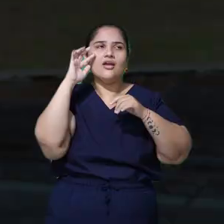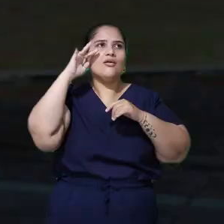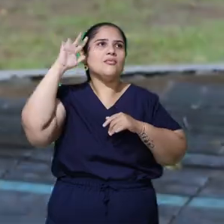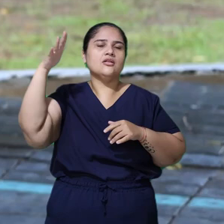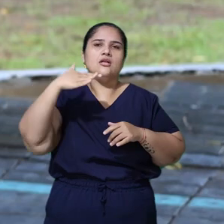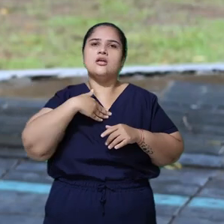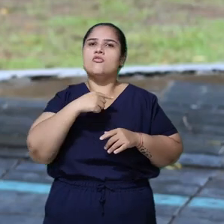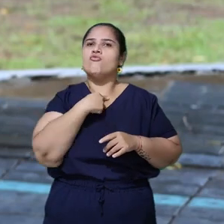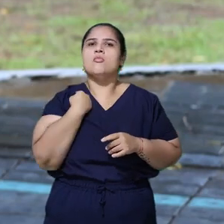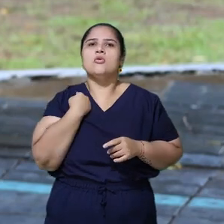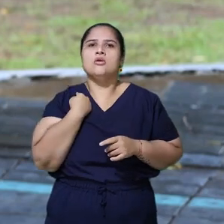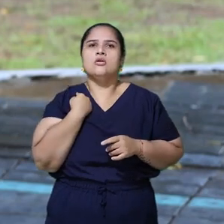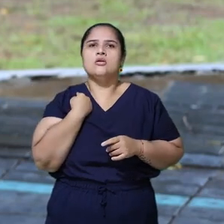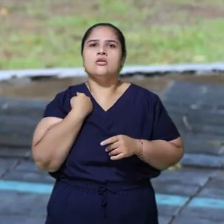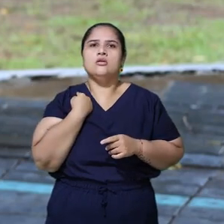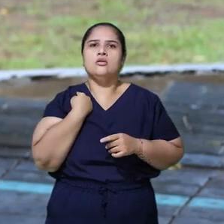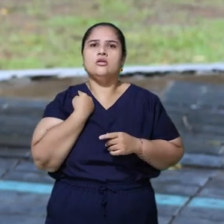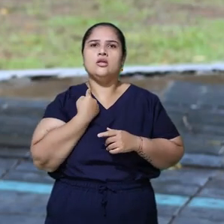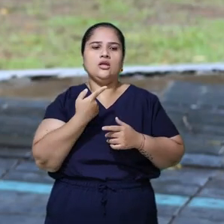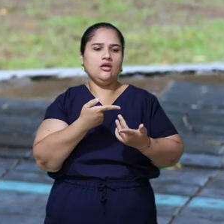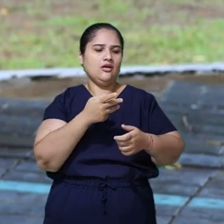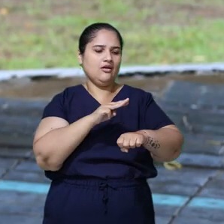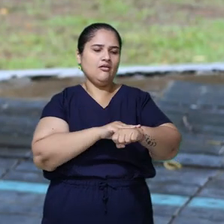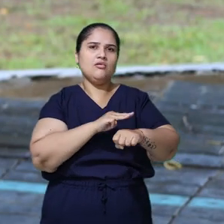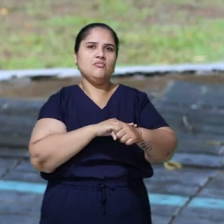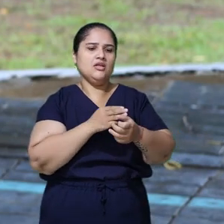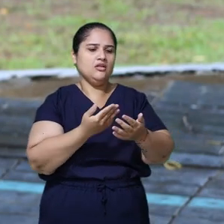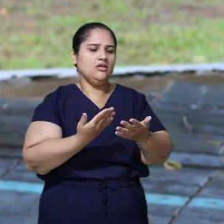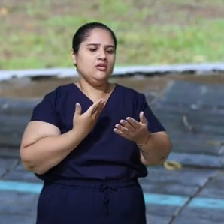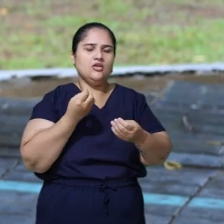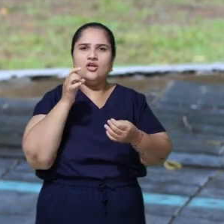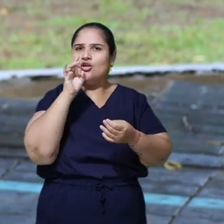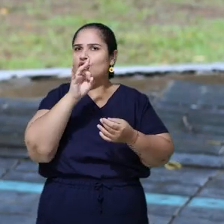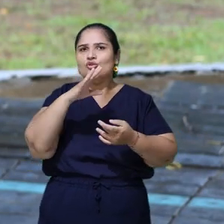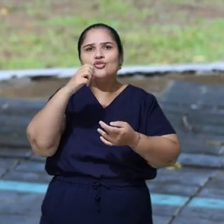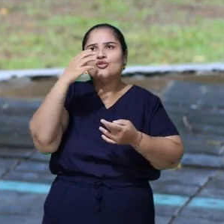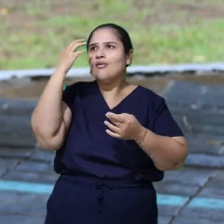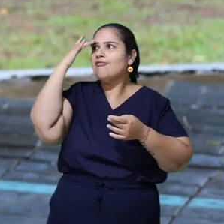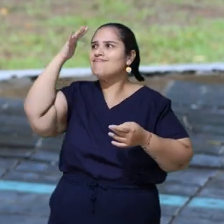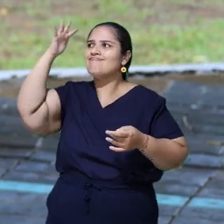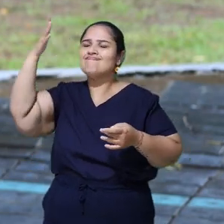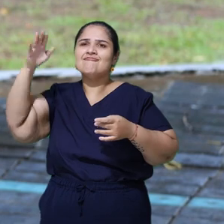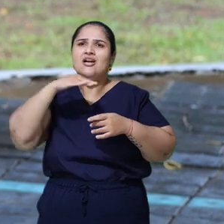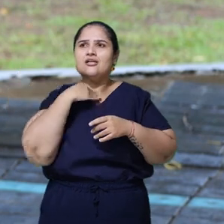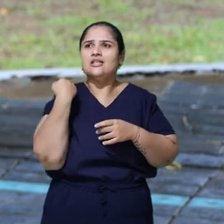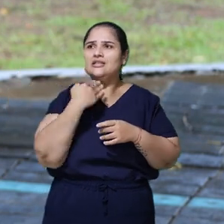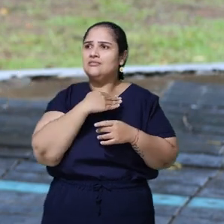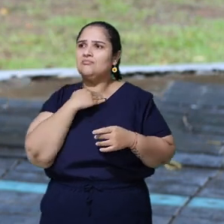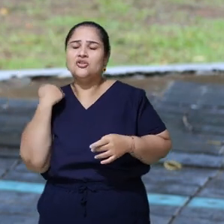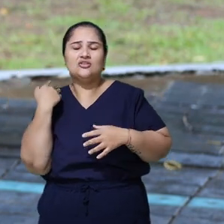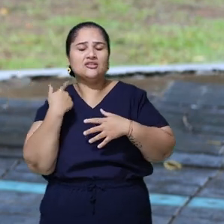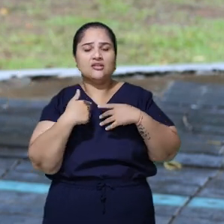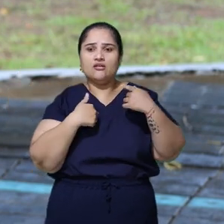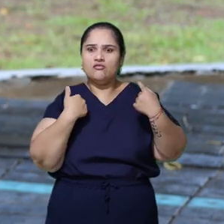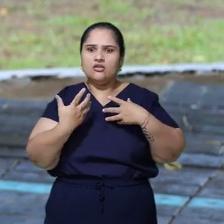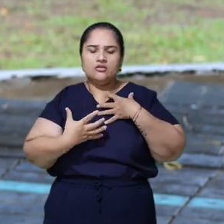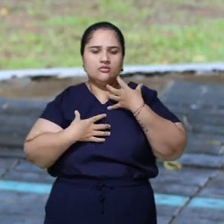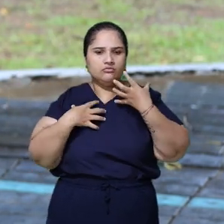morrer. E naquele momento, eu só imaginei a morte. Eu fiquei